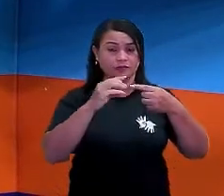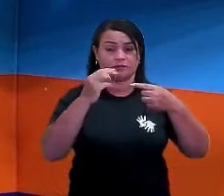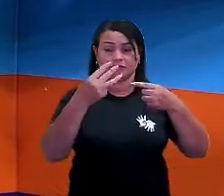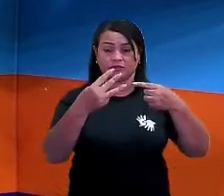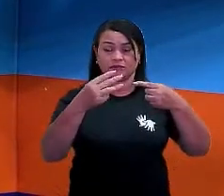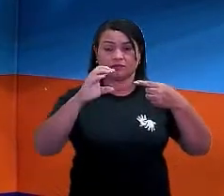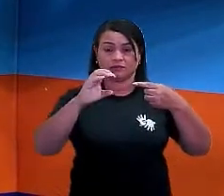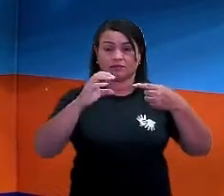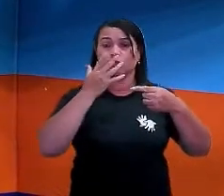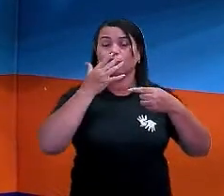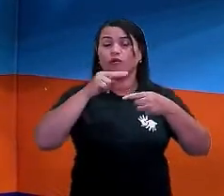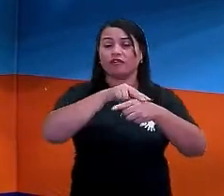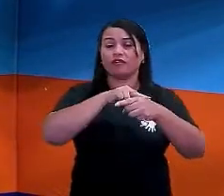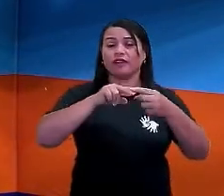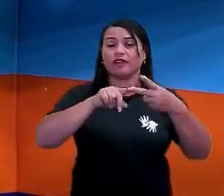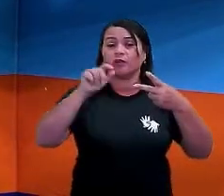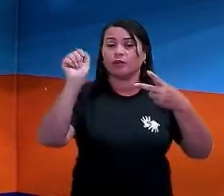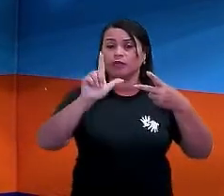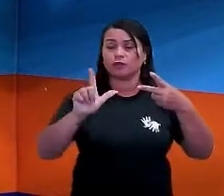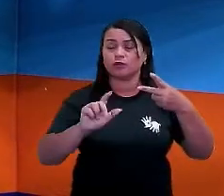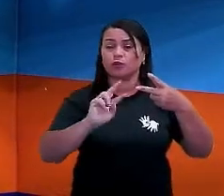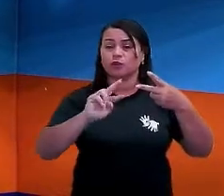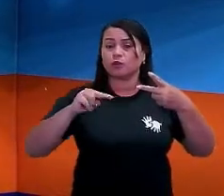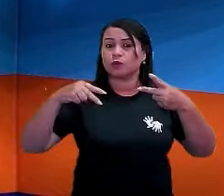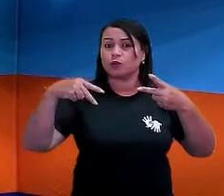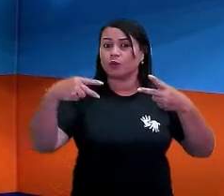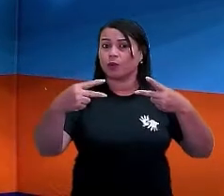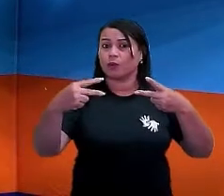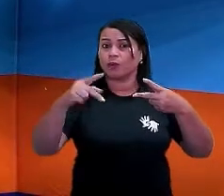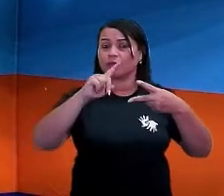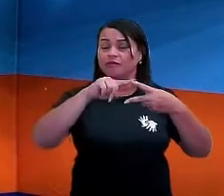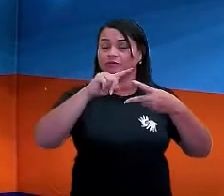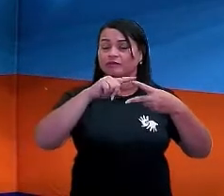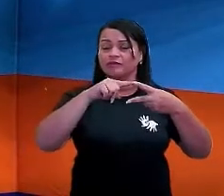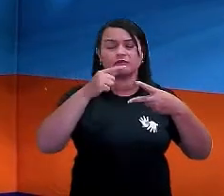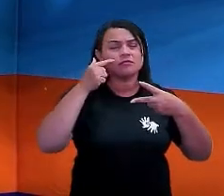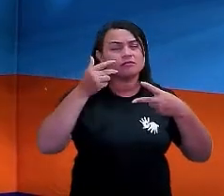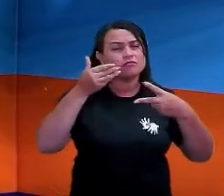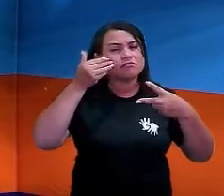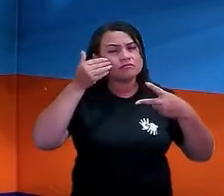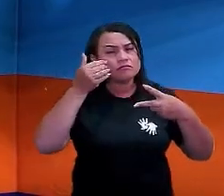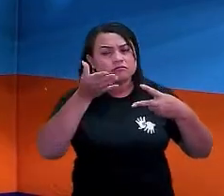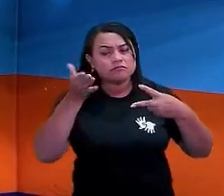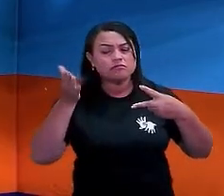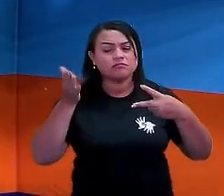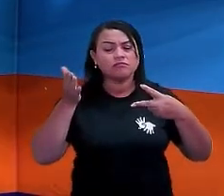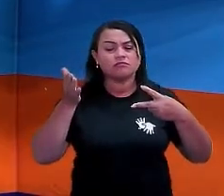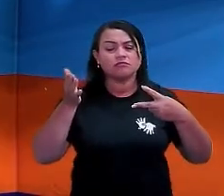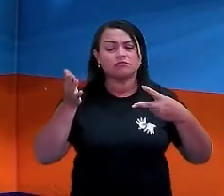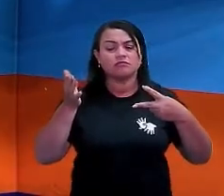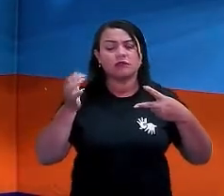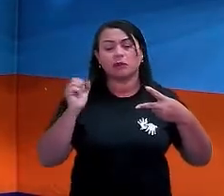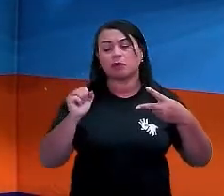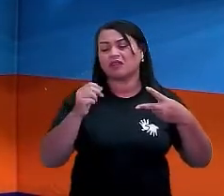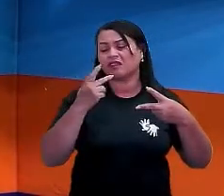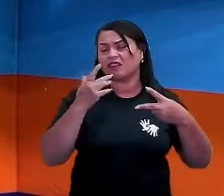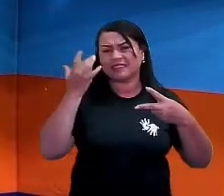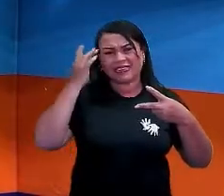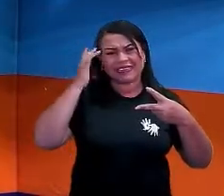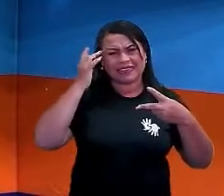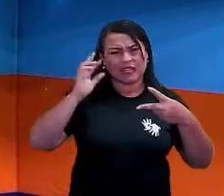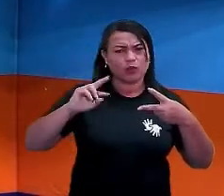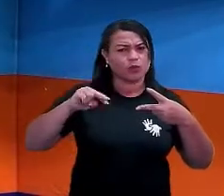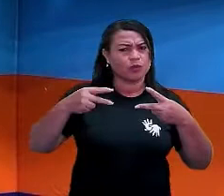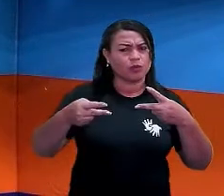centímetros, né? O azul mede o dobro. Então, assim, visivelmente, se eu fosse só pela figura, né, eu poderia dizer, será que tem o